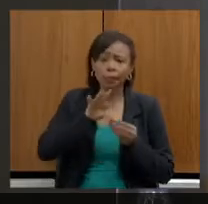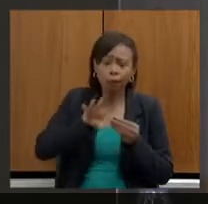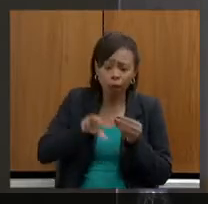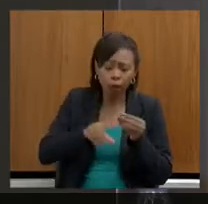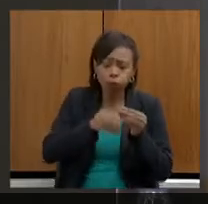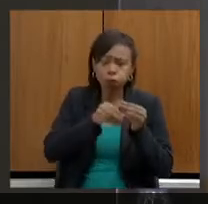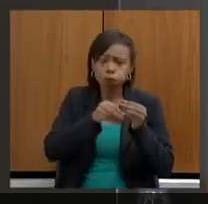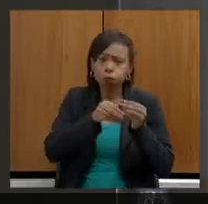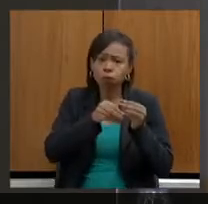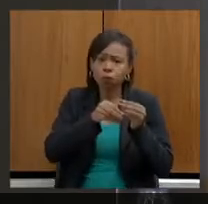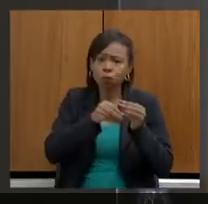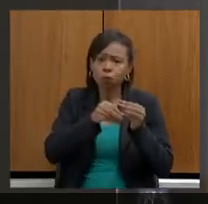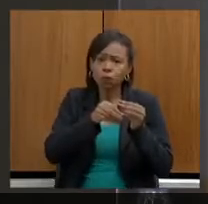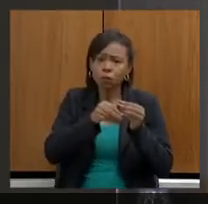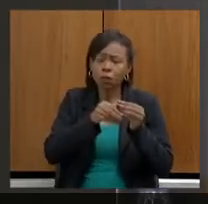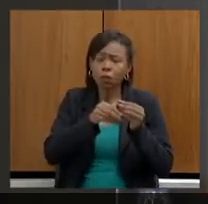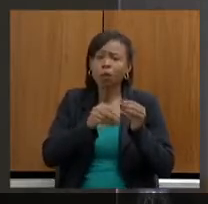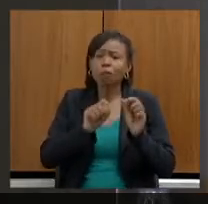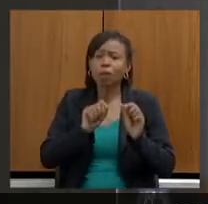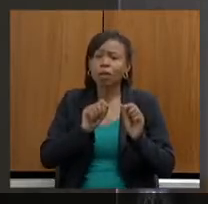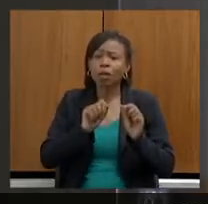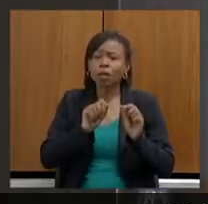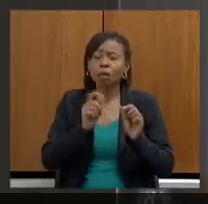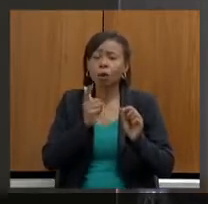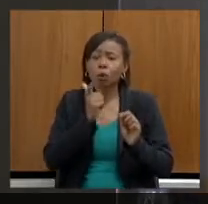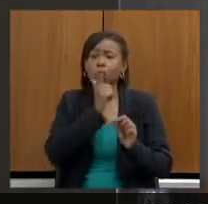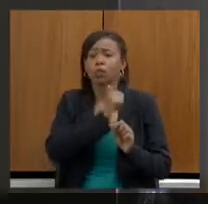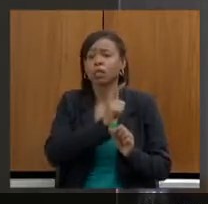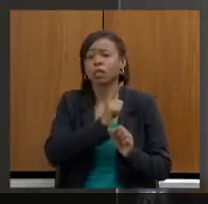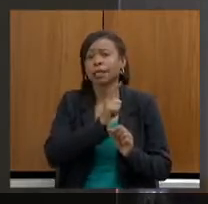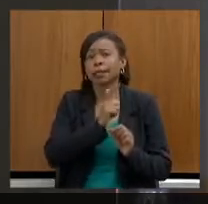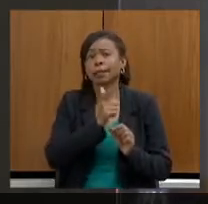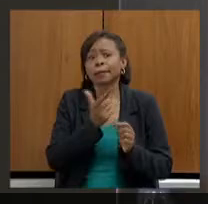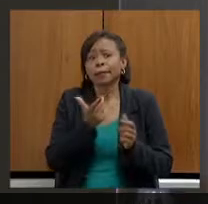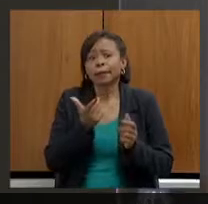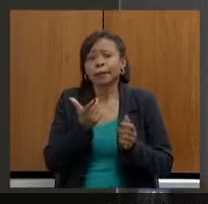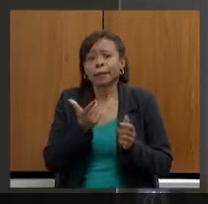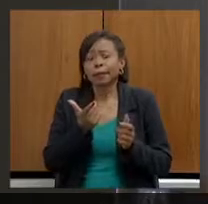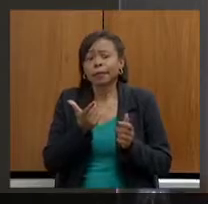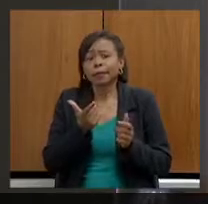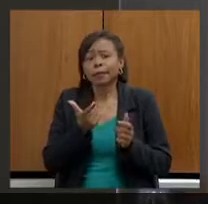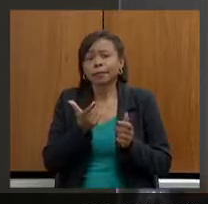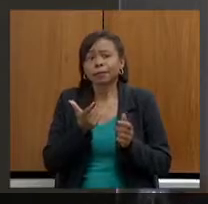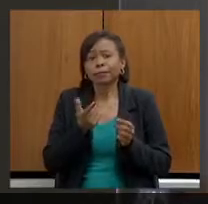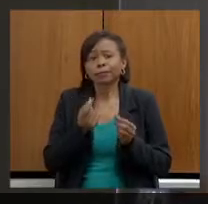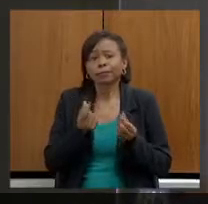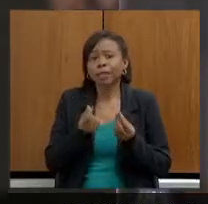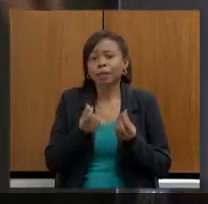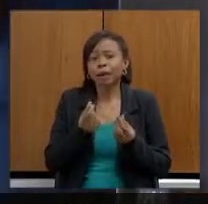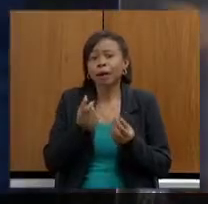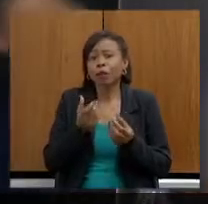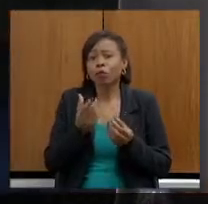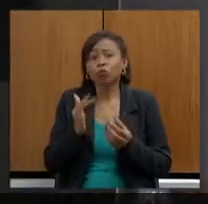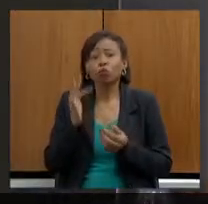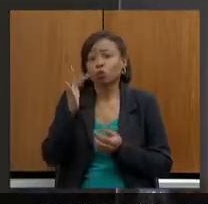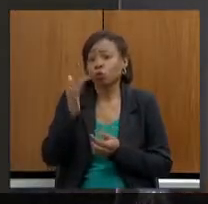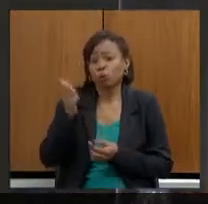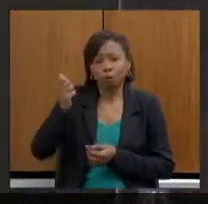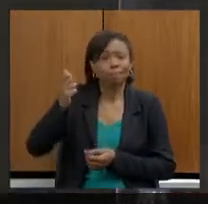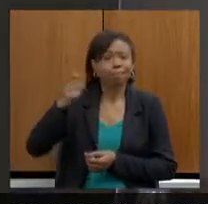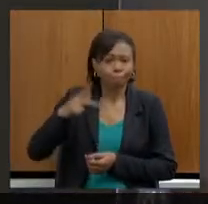fazer essas incorporações para que tenham condições de levar isso inclusive para sua aposentadoria